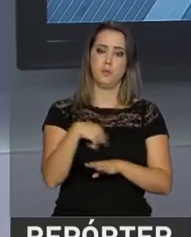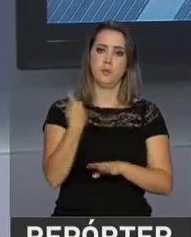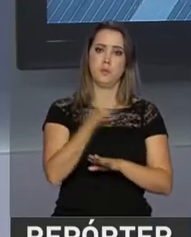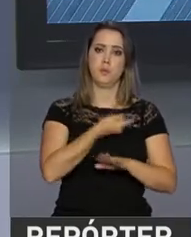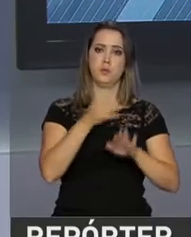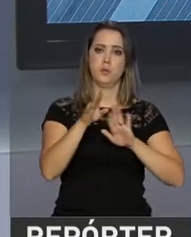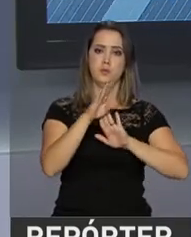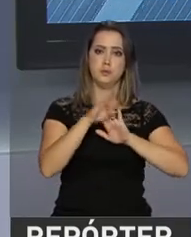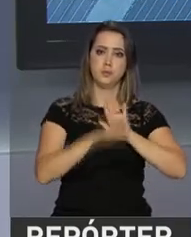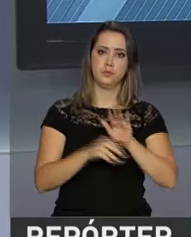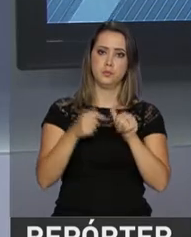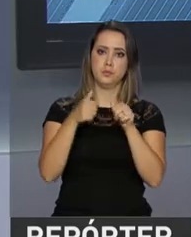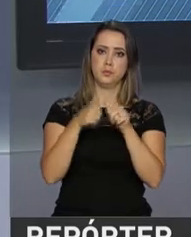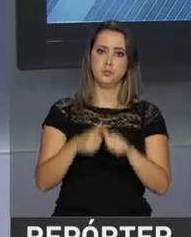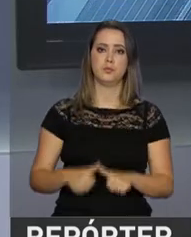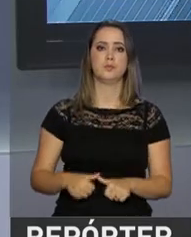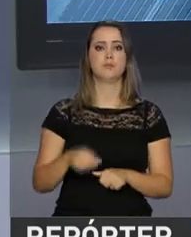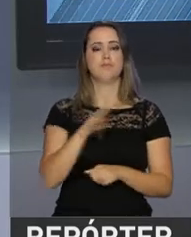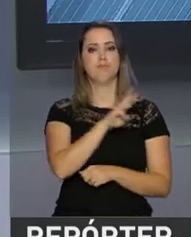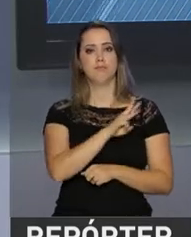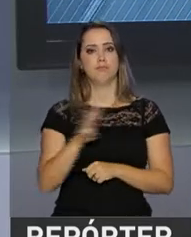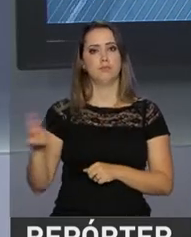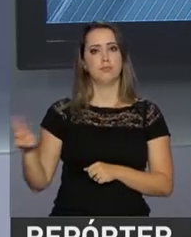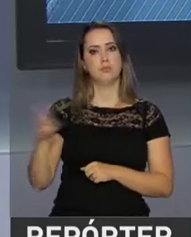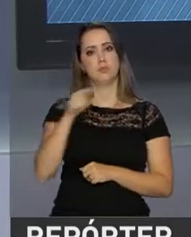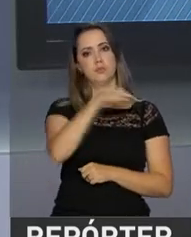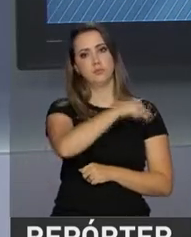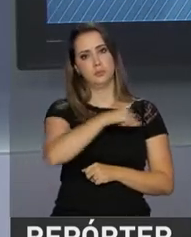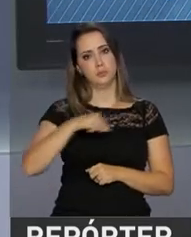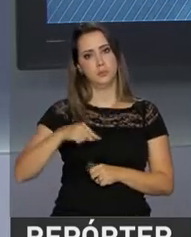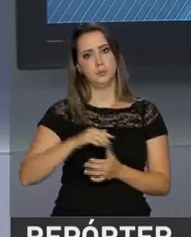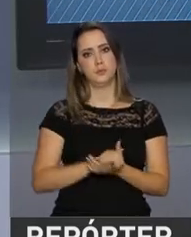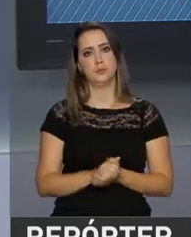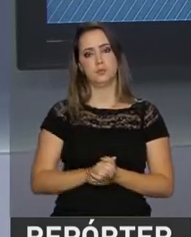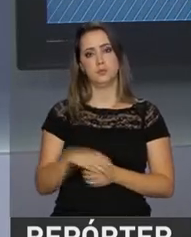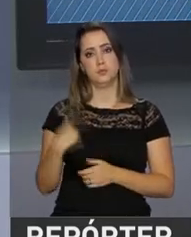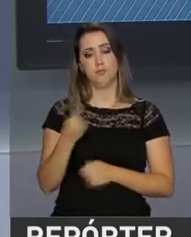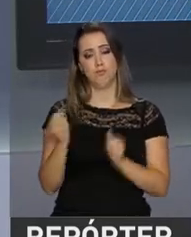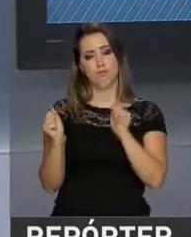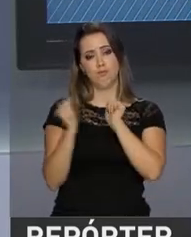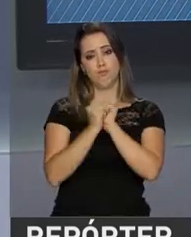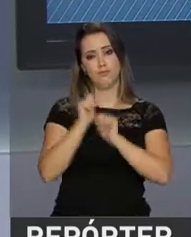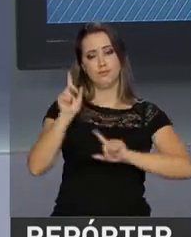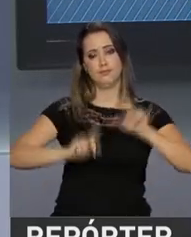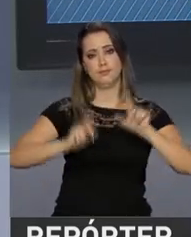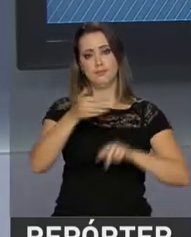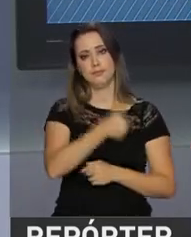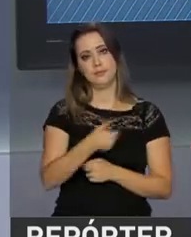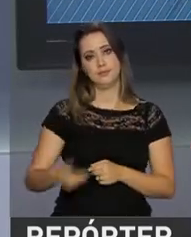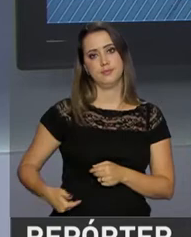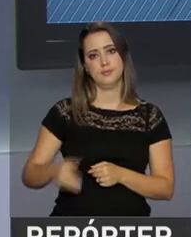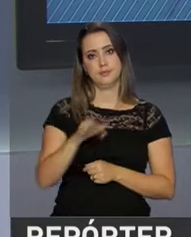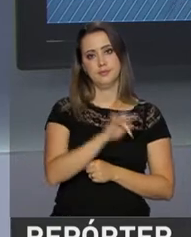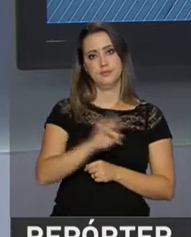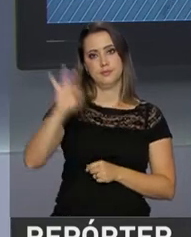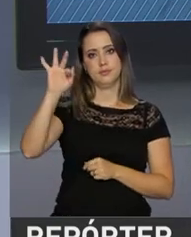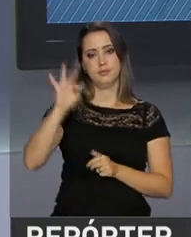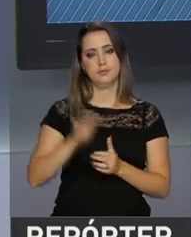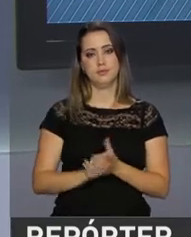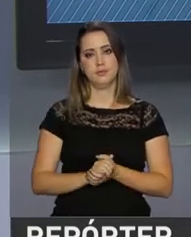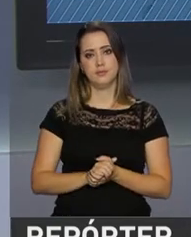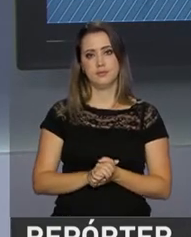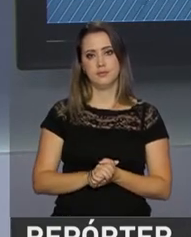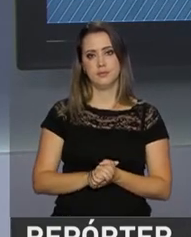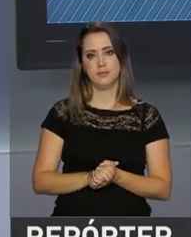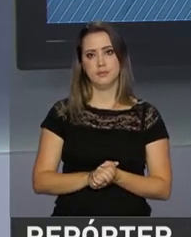no youtube e toda a nossa programação também está na página da gnr na internet continue aqui com a gente na nbr a tv do